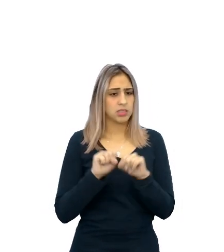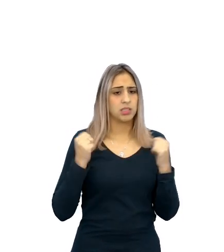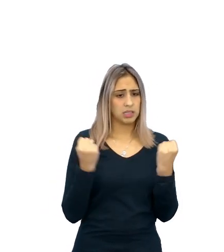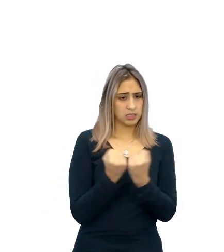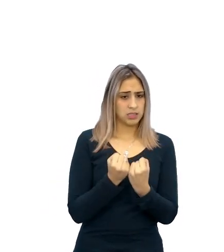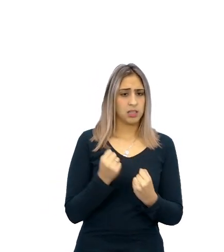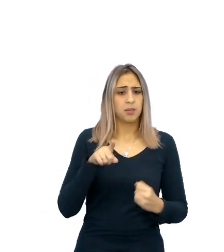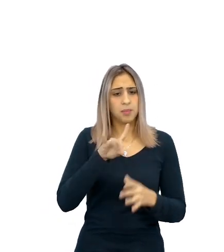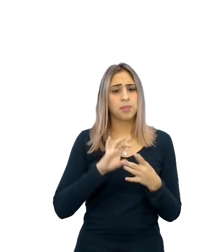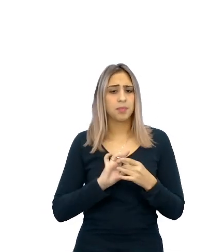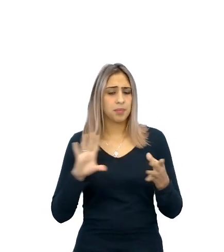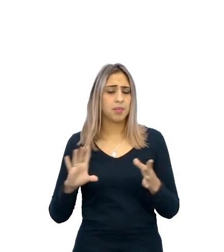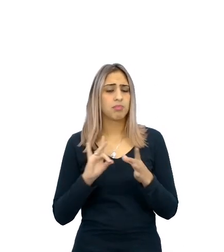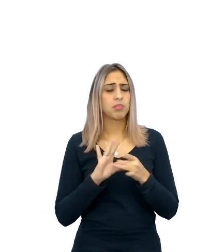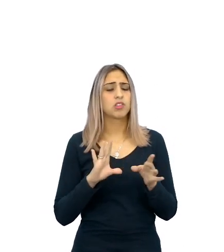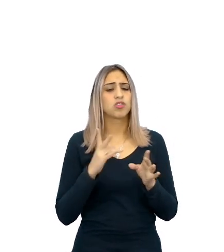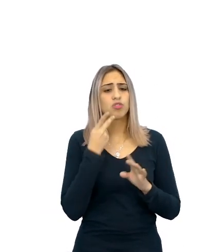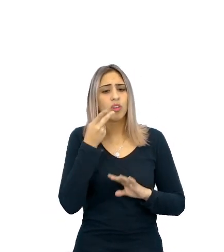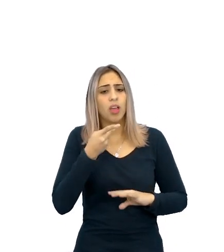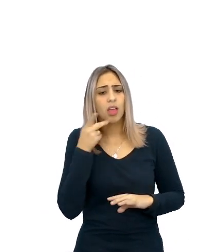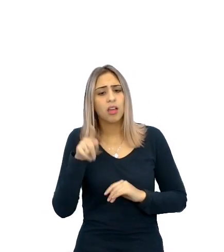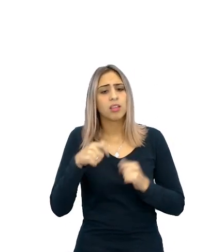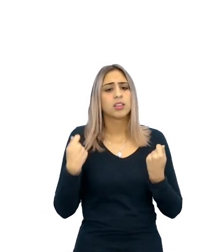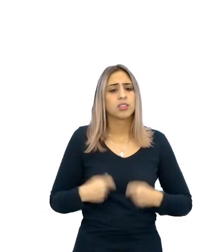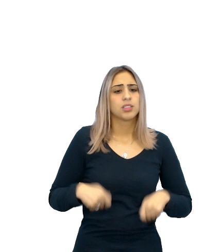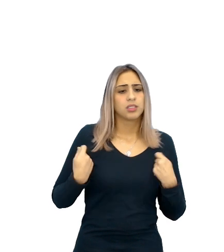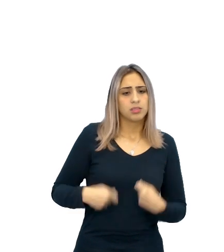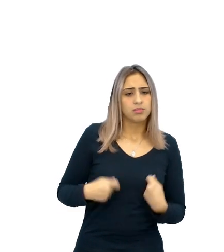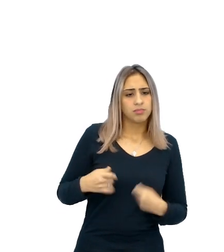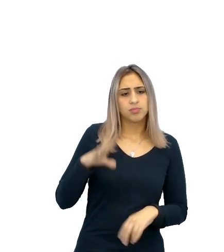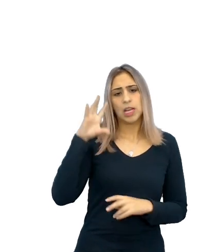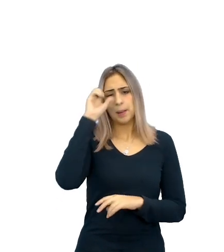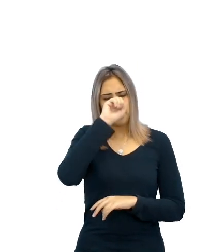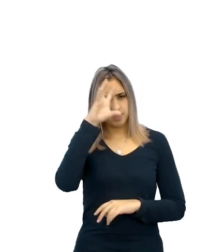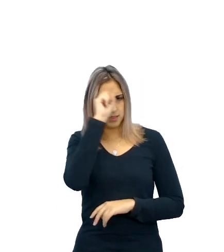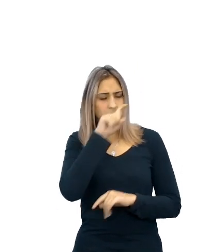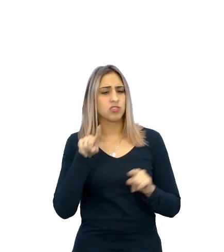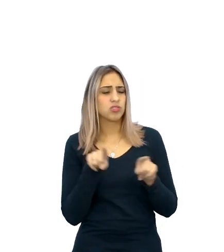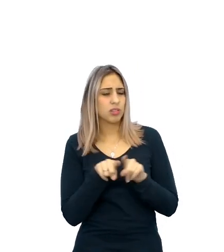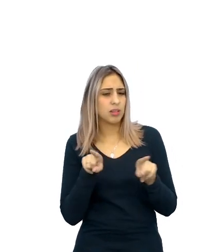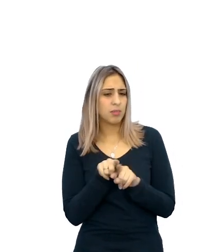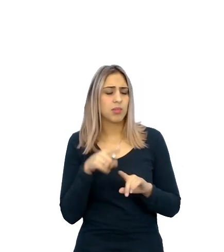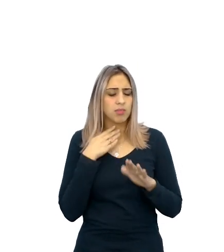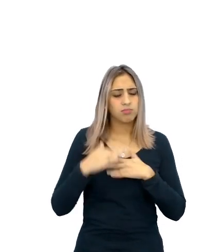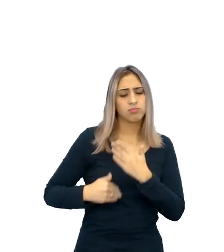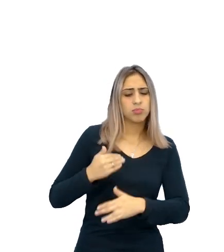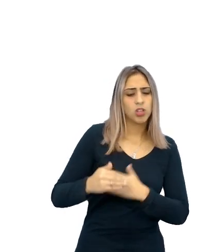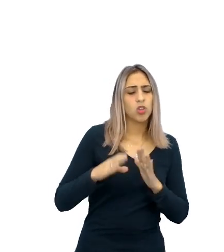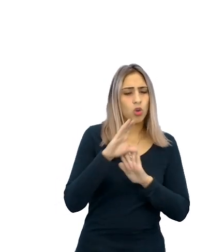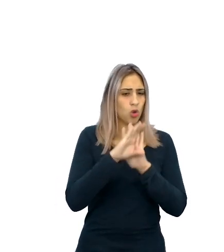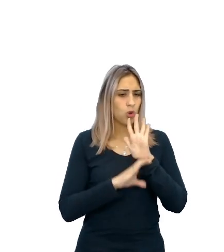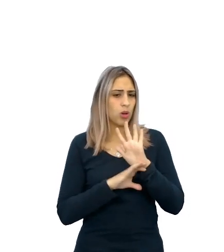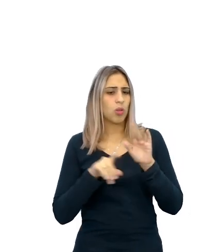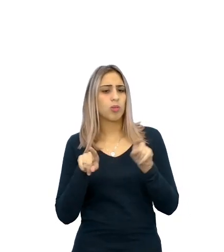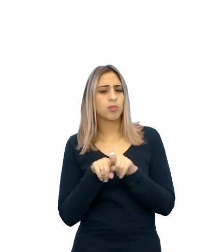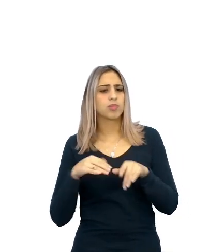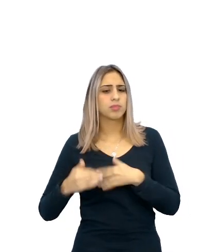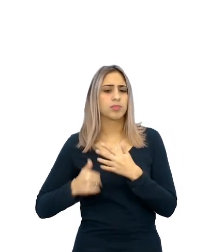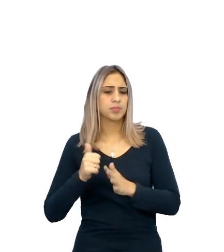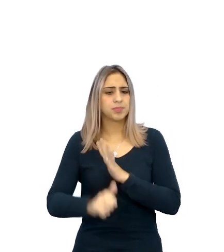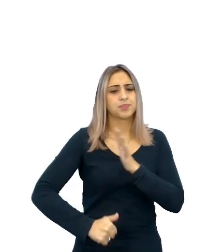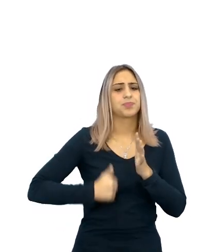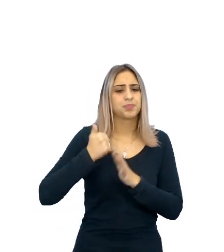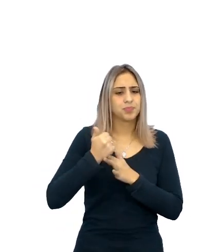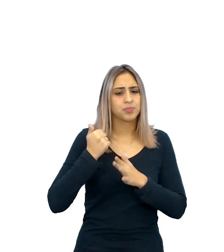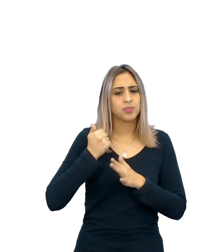aqui, permitem diagnosticar necessidades de aprendizagens, indicam a progressão do currículo, propiciam